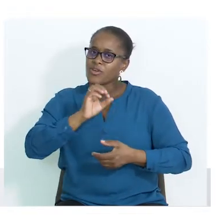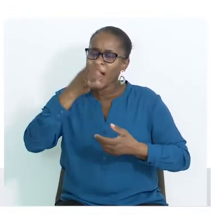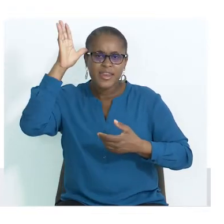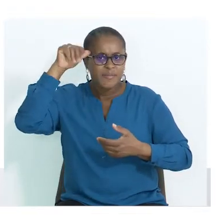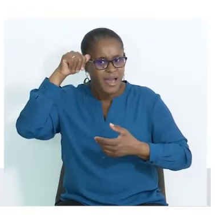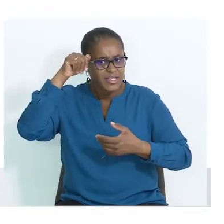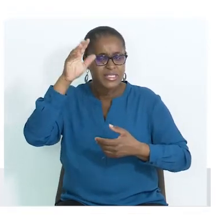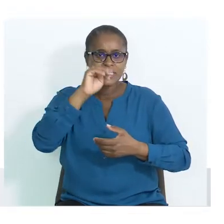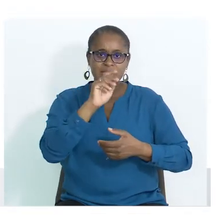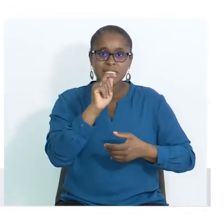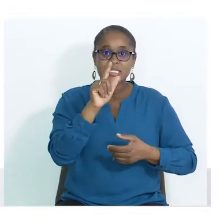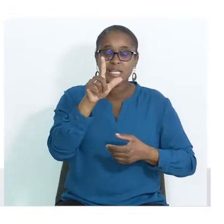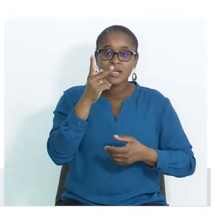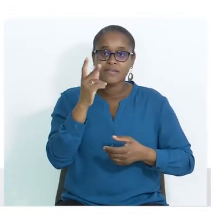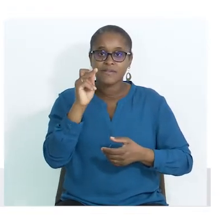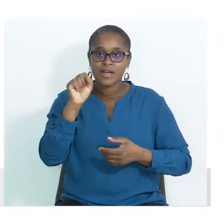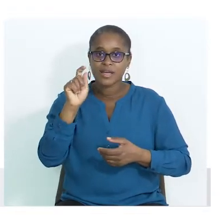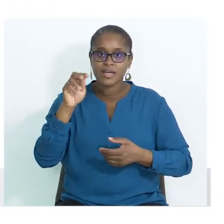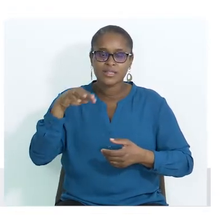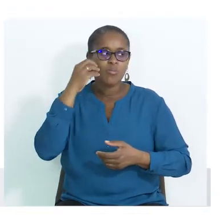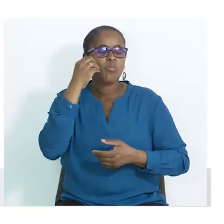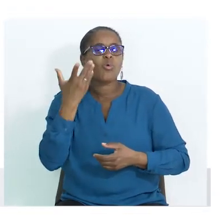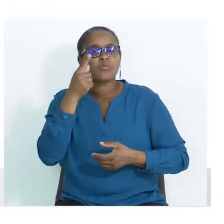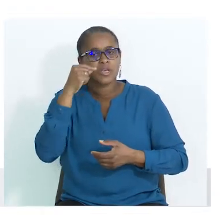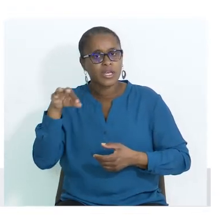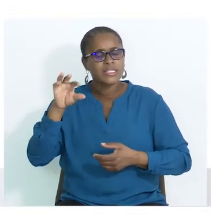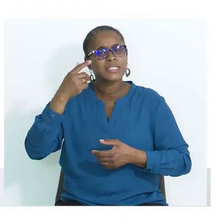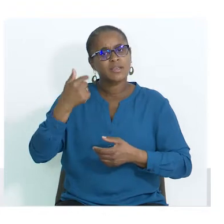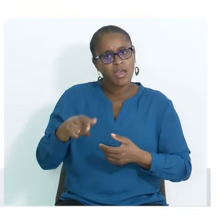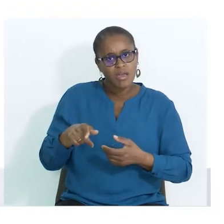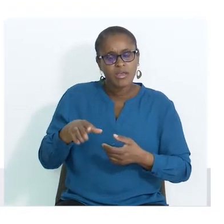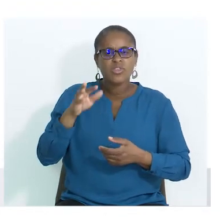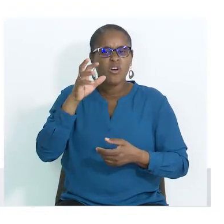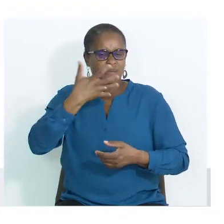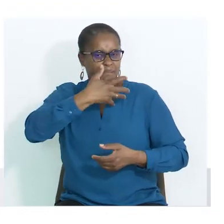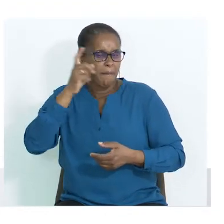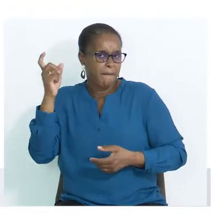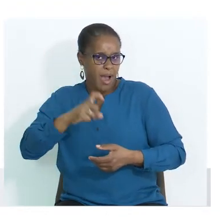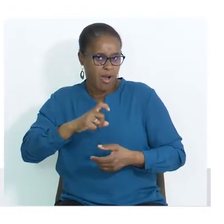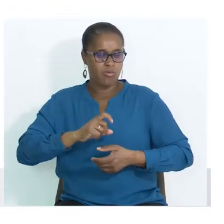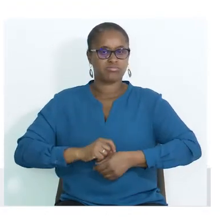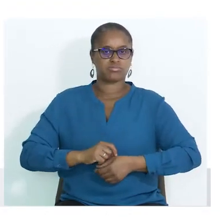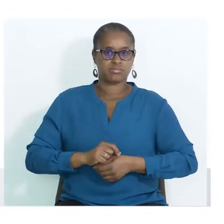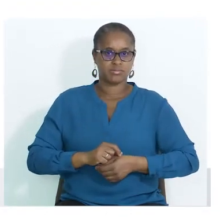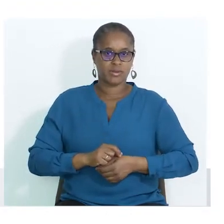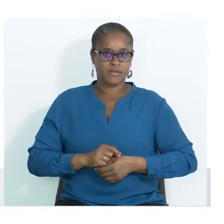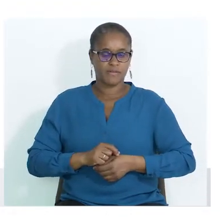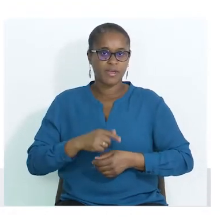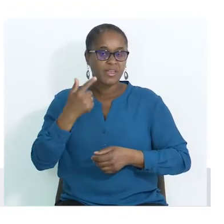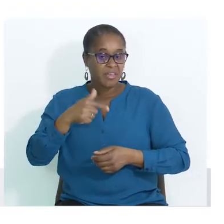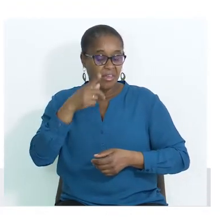os animais selvagens como é que eles são eles são ferozes eles são aos